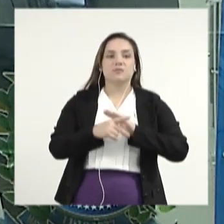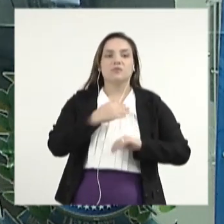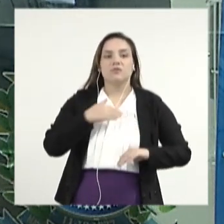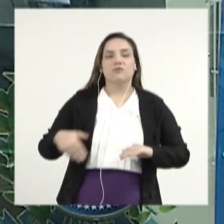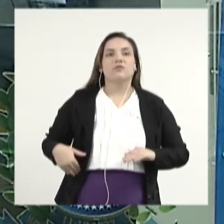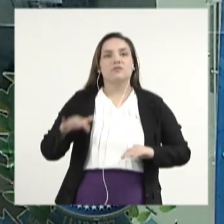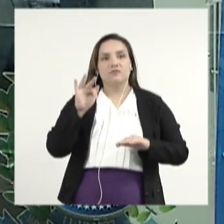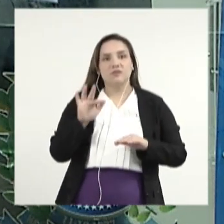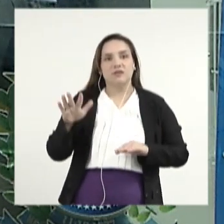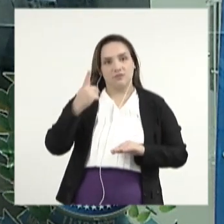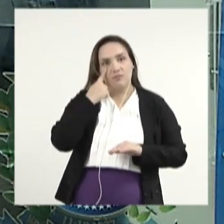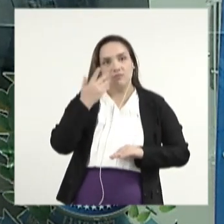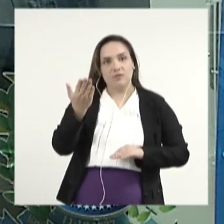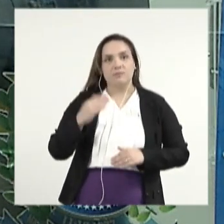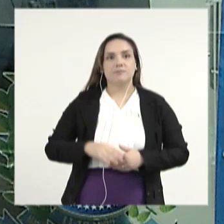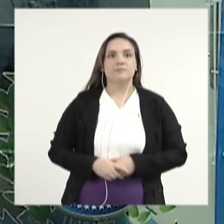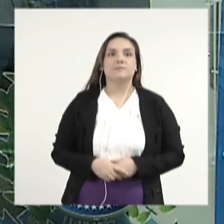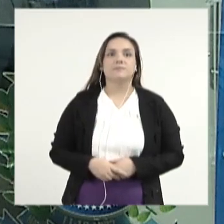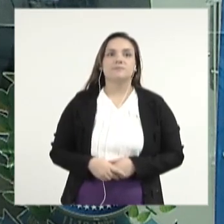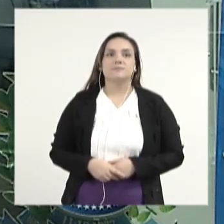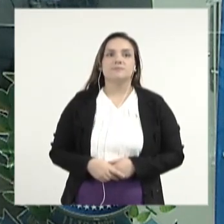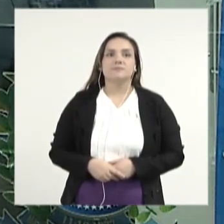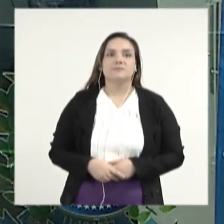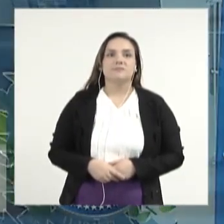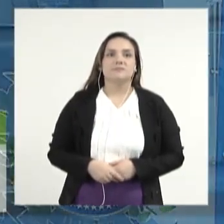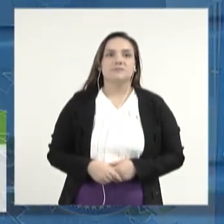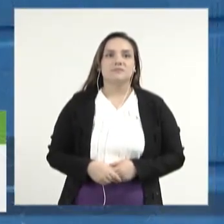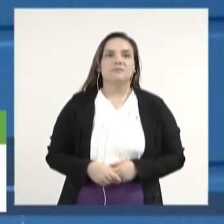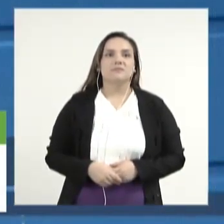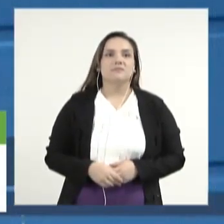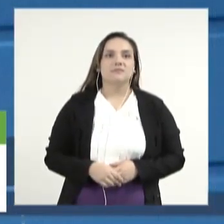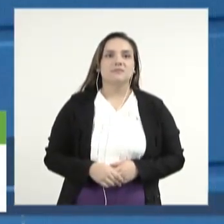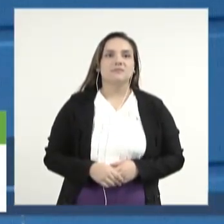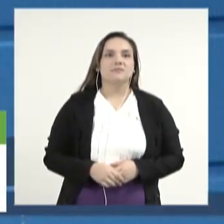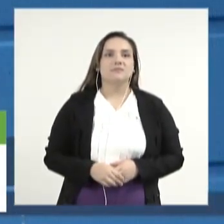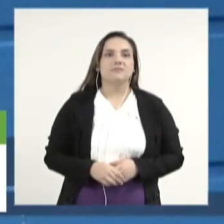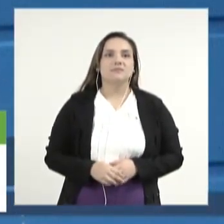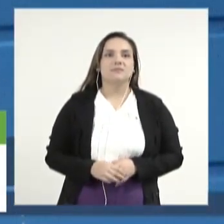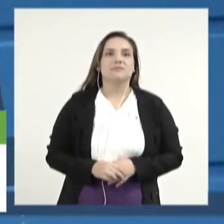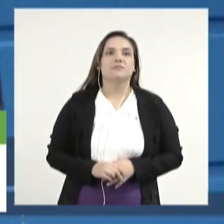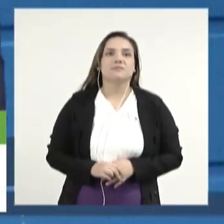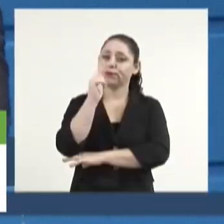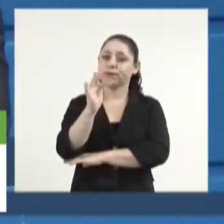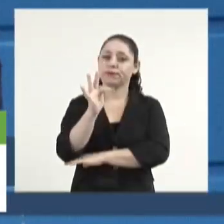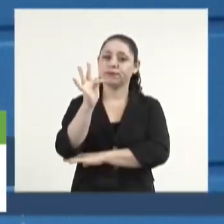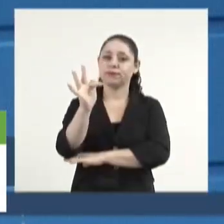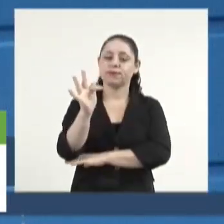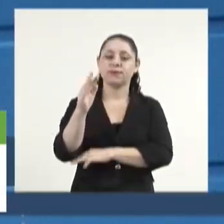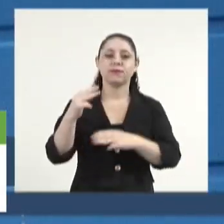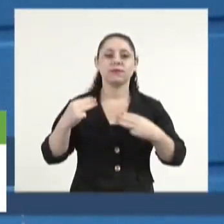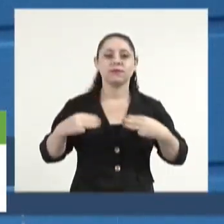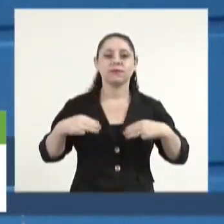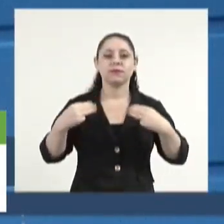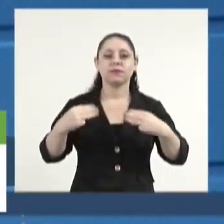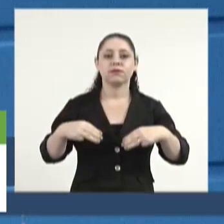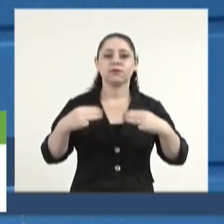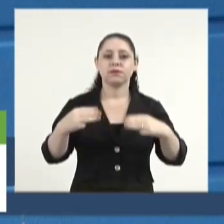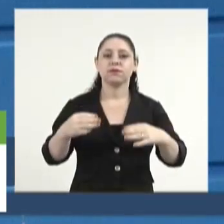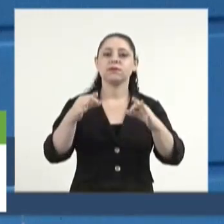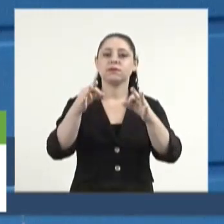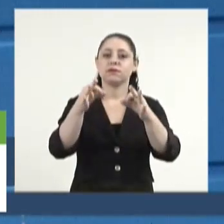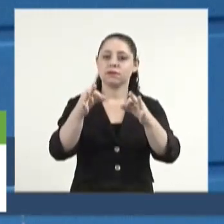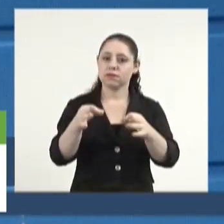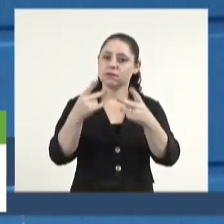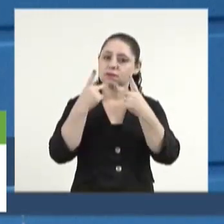federal. Vamos ouvi-lo. O que está colocado, eu acho que o ministro colocou de maneira